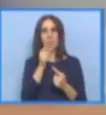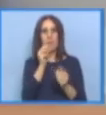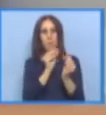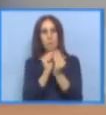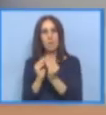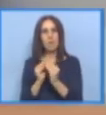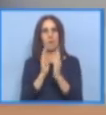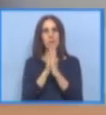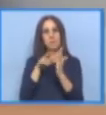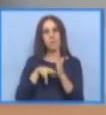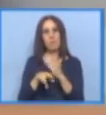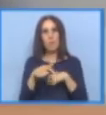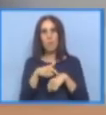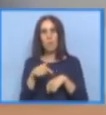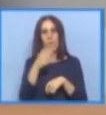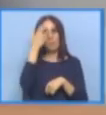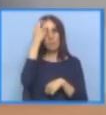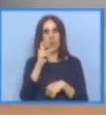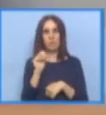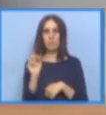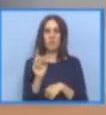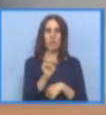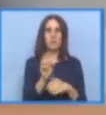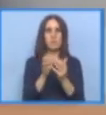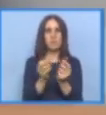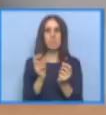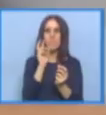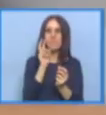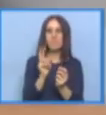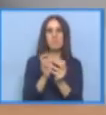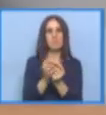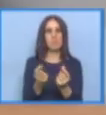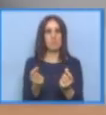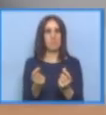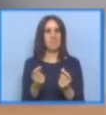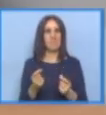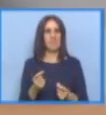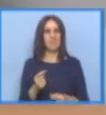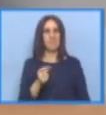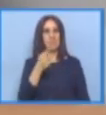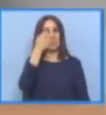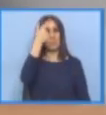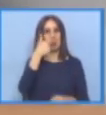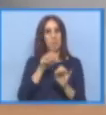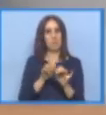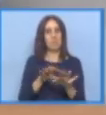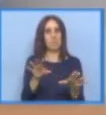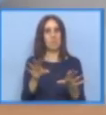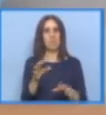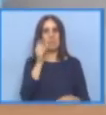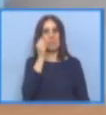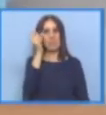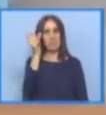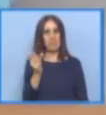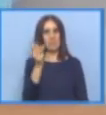eles ir à igreja à hora que o Imperador Carlos ia rezar para o verem rezar. Corria a história de que